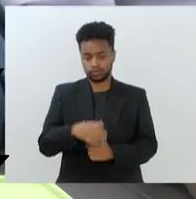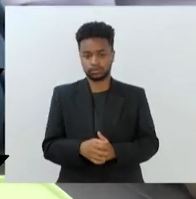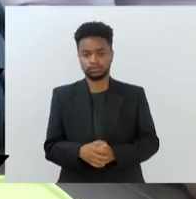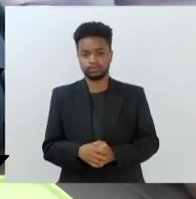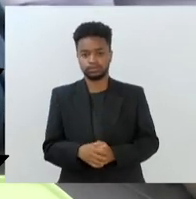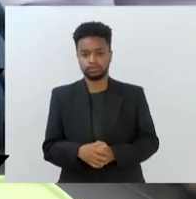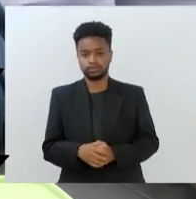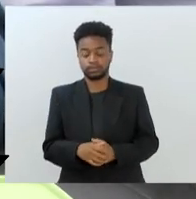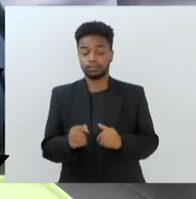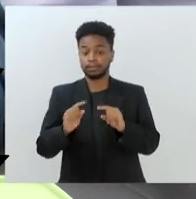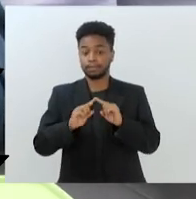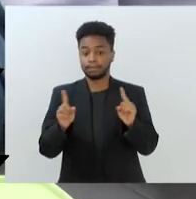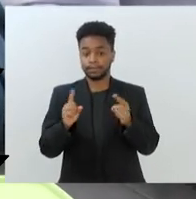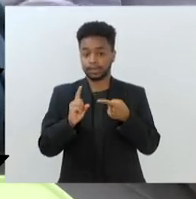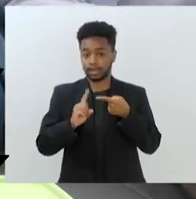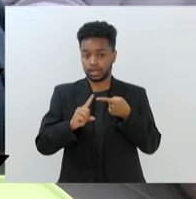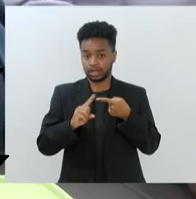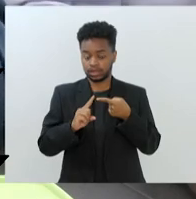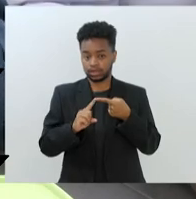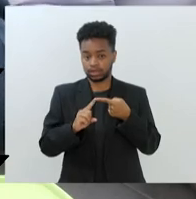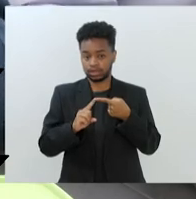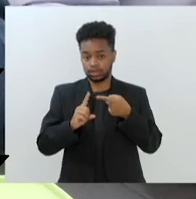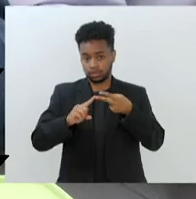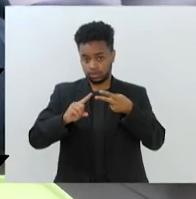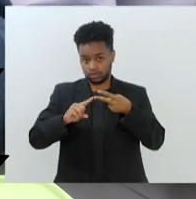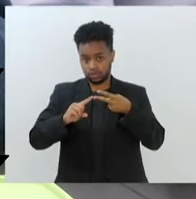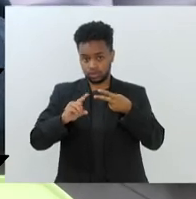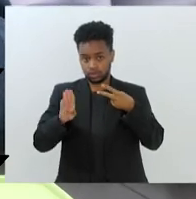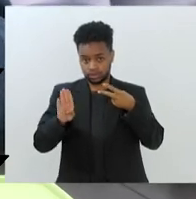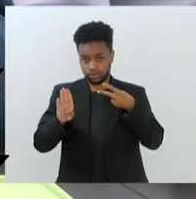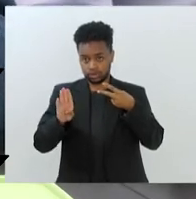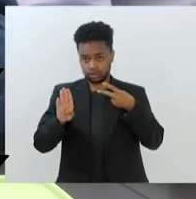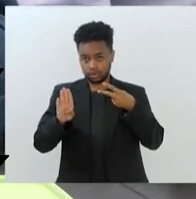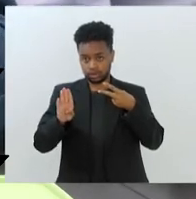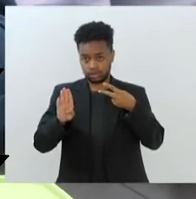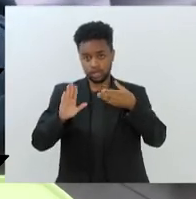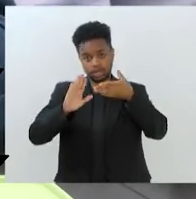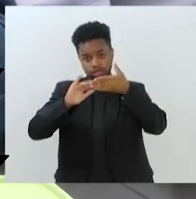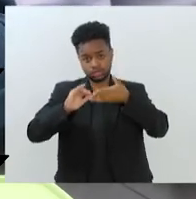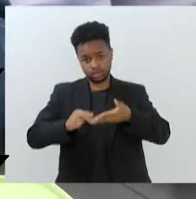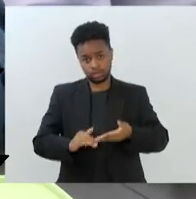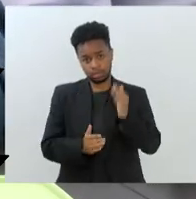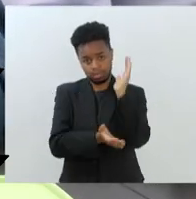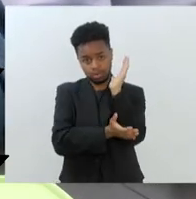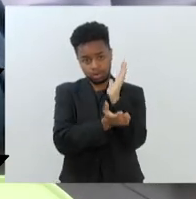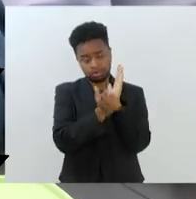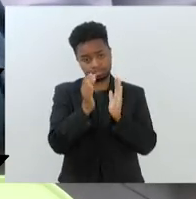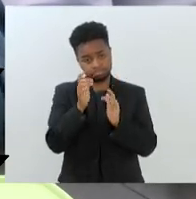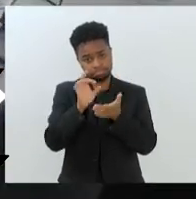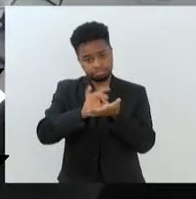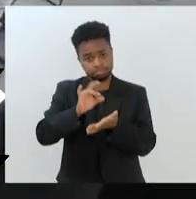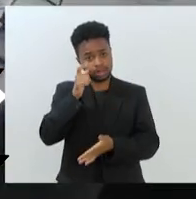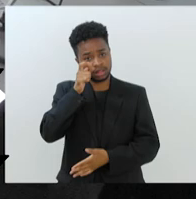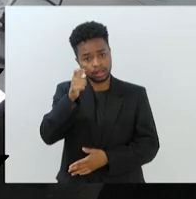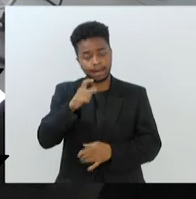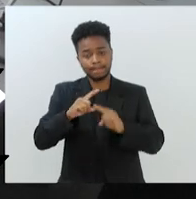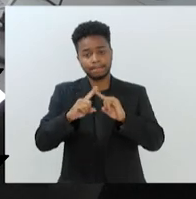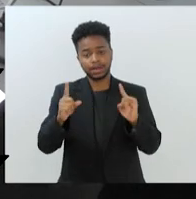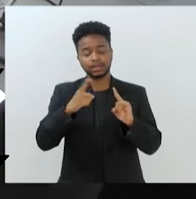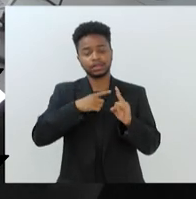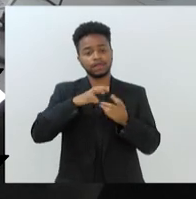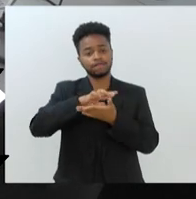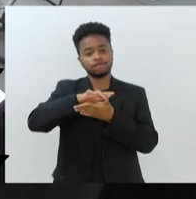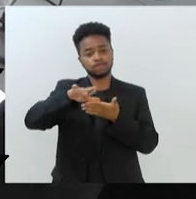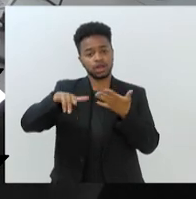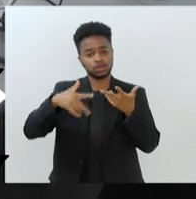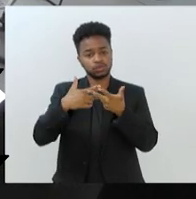aqui, deputado Amorim, tudo que desburocratiza em tese é interessante. Agora, só que várias dessas questões